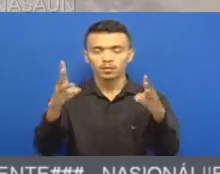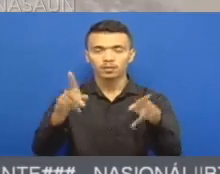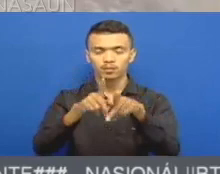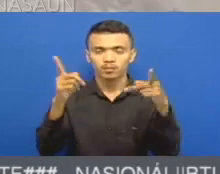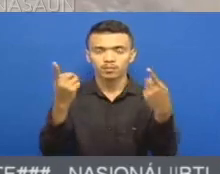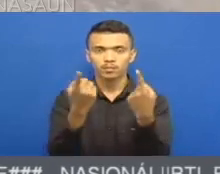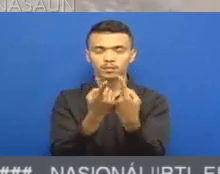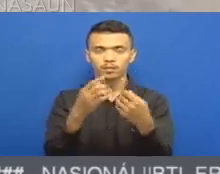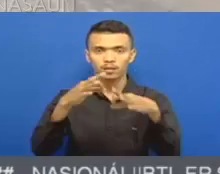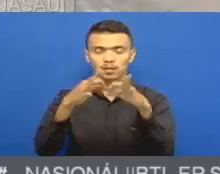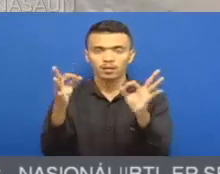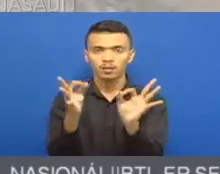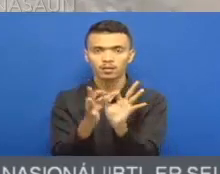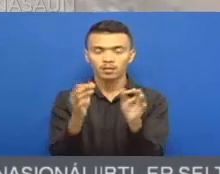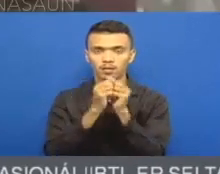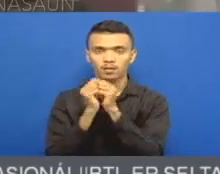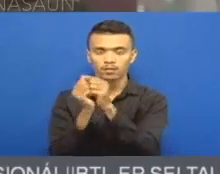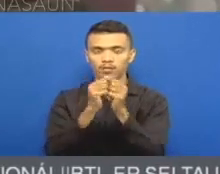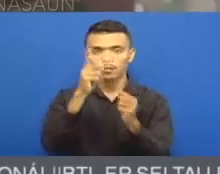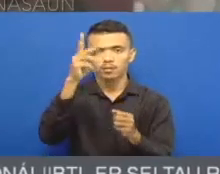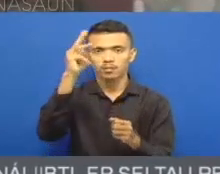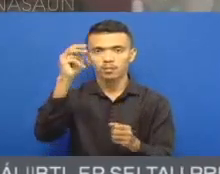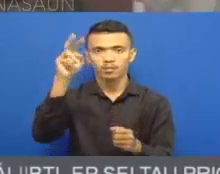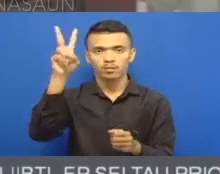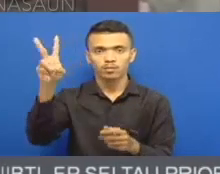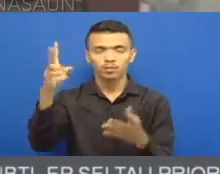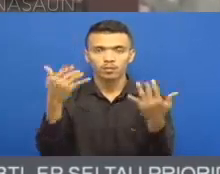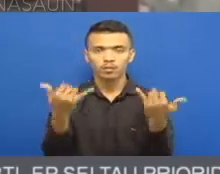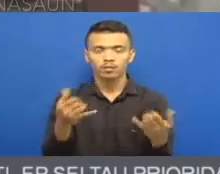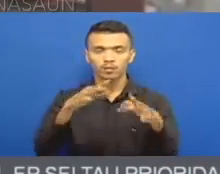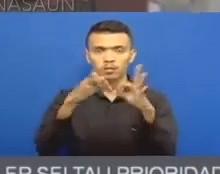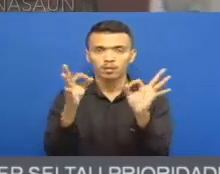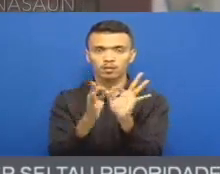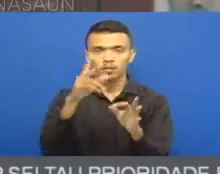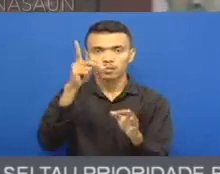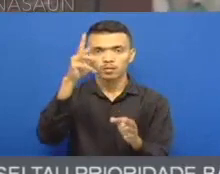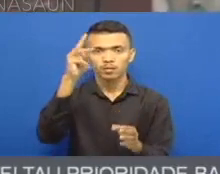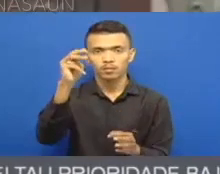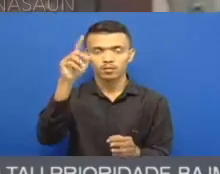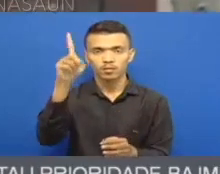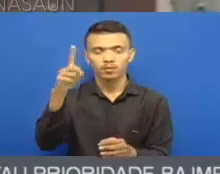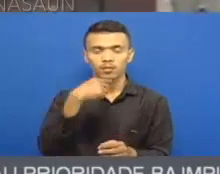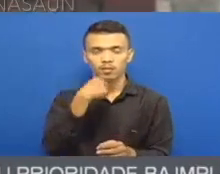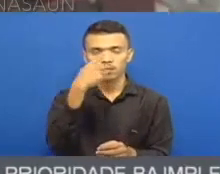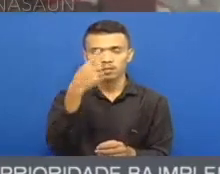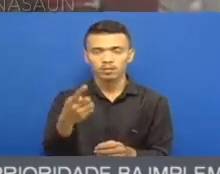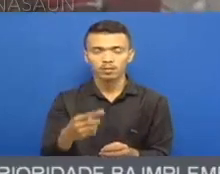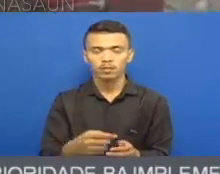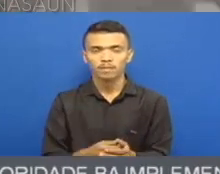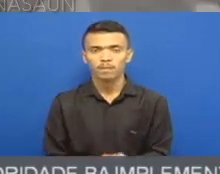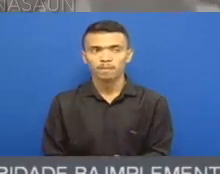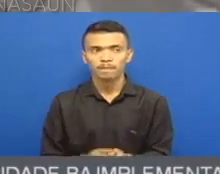Rose Construction Rehabilitação Ramoto Quilometro Rua Racing, no Dadaune Rehabilita Ulo Kona Quilometro Ida. Arlindo Matheus Freitas